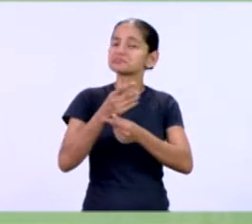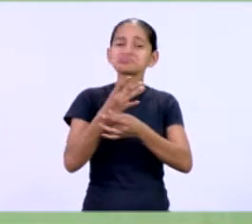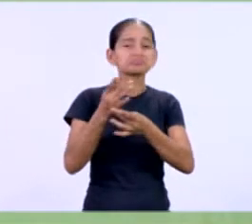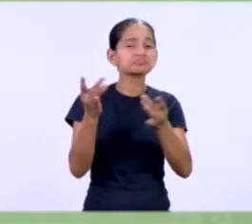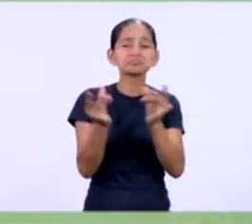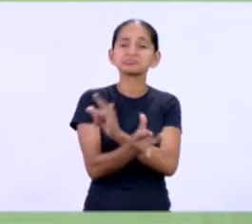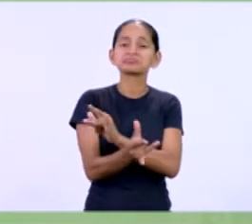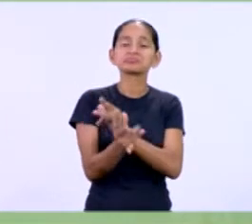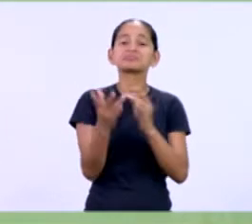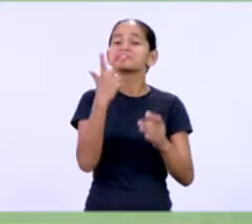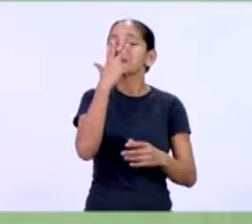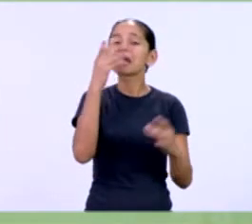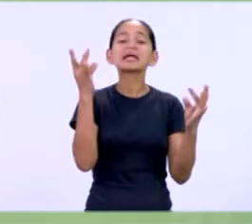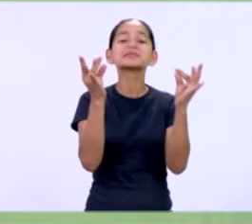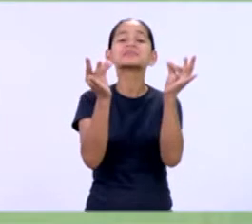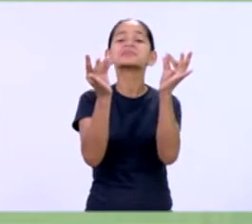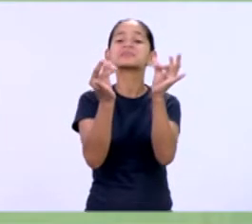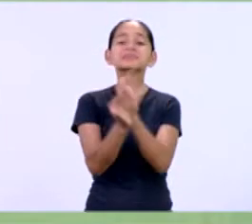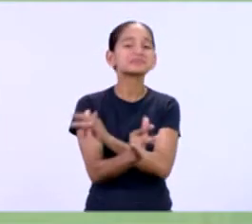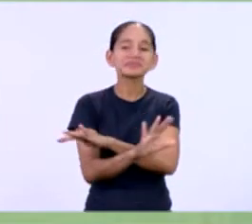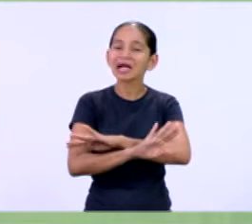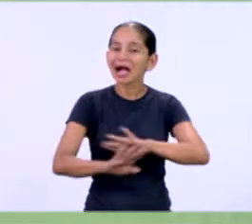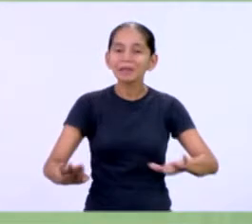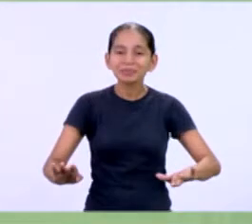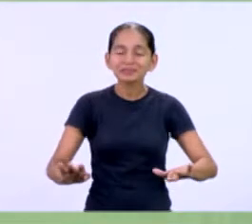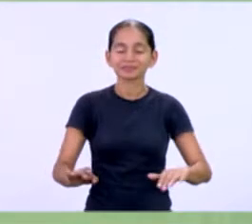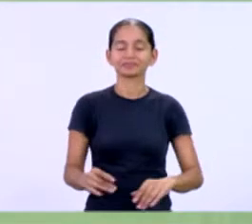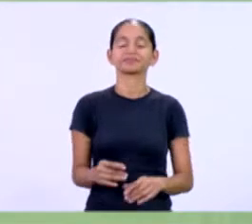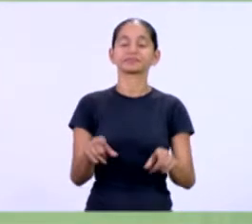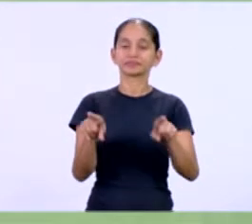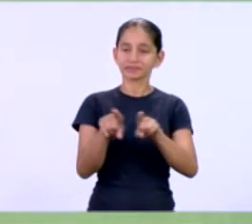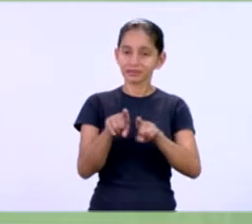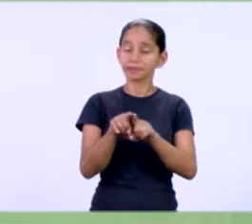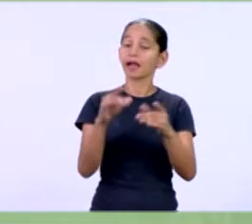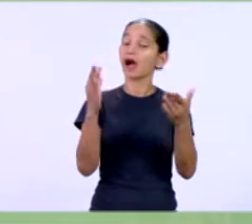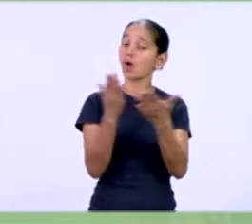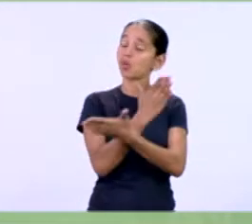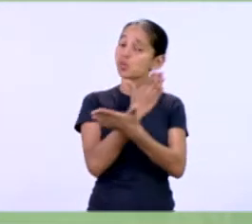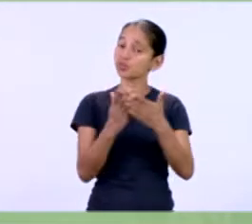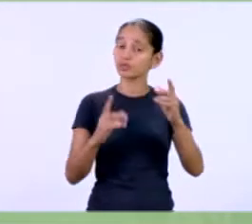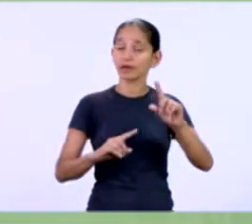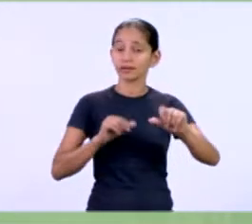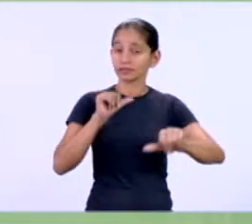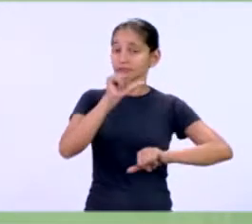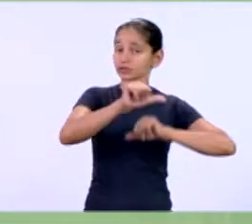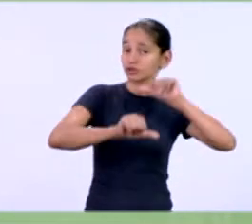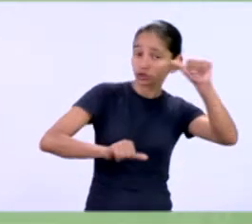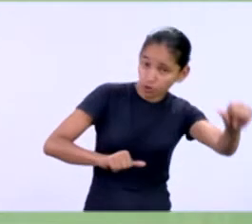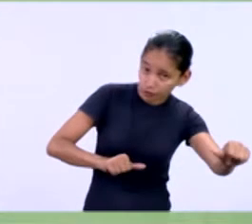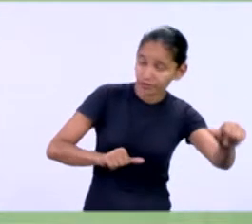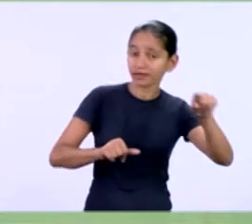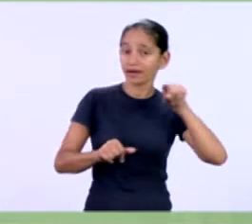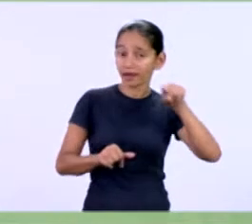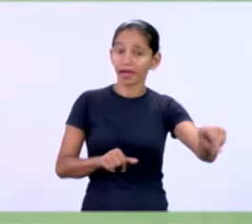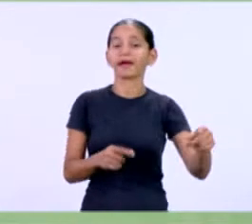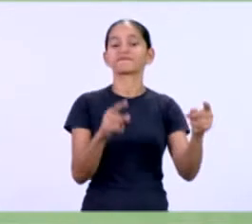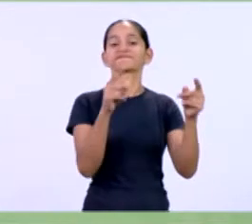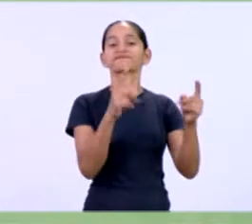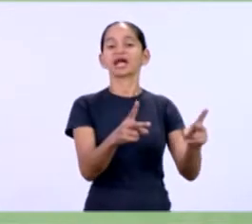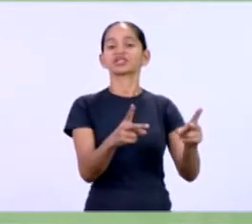e formarem os custos de produtos ou das mercadorias colocadas à